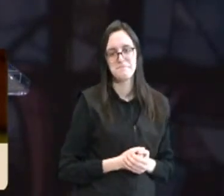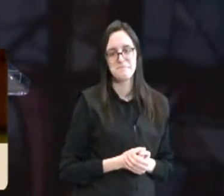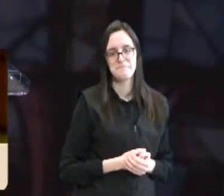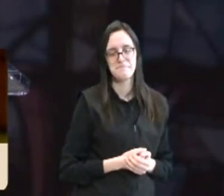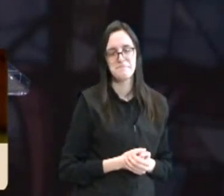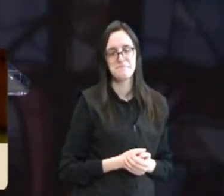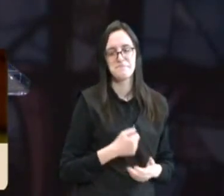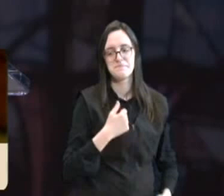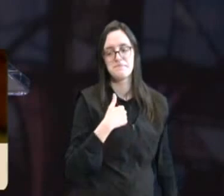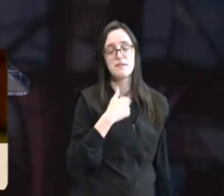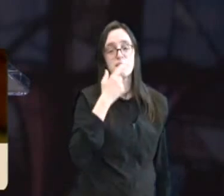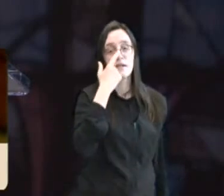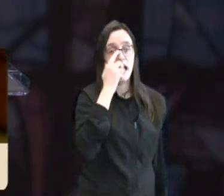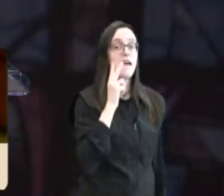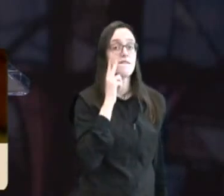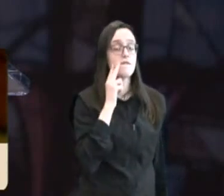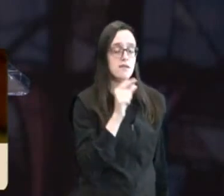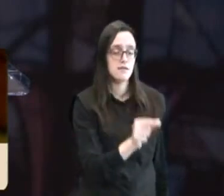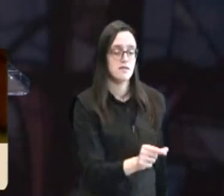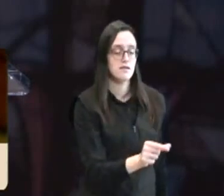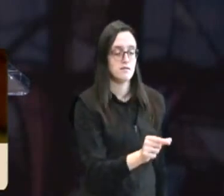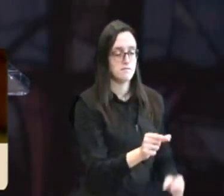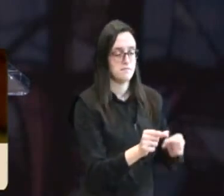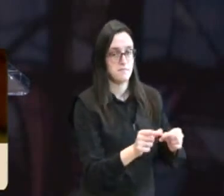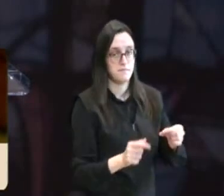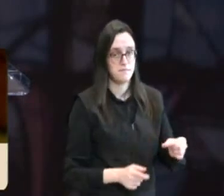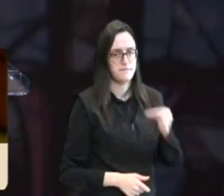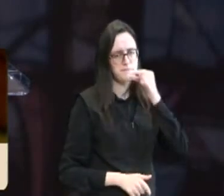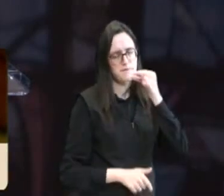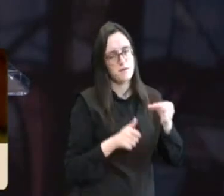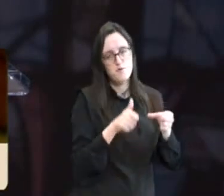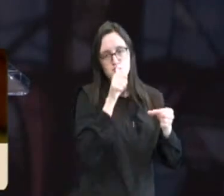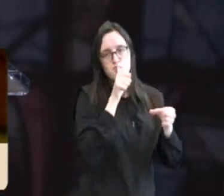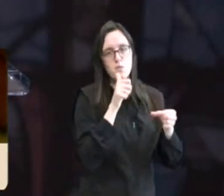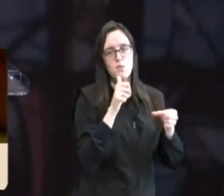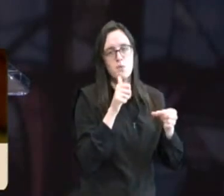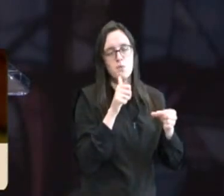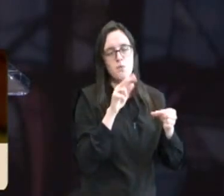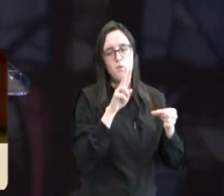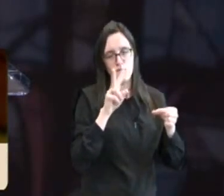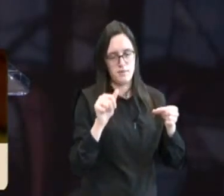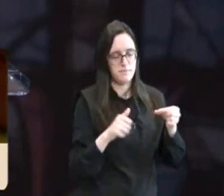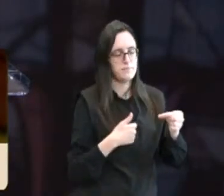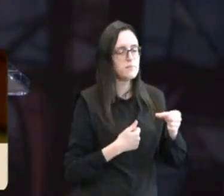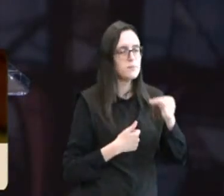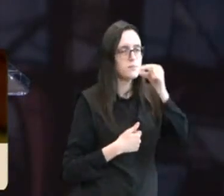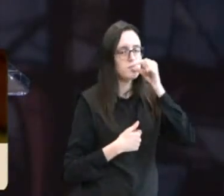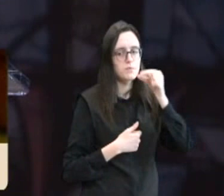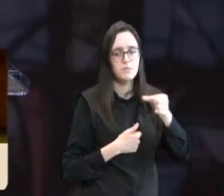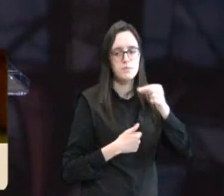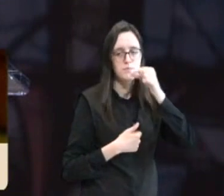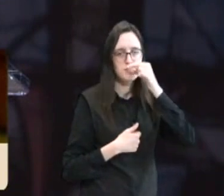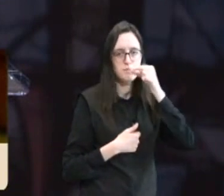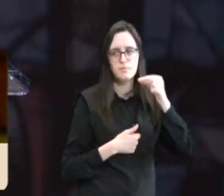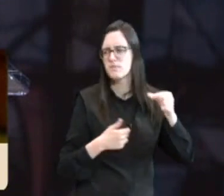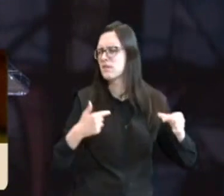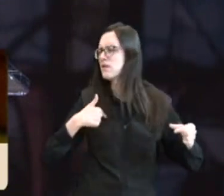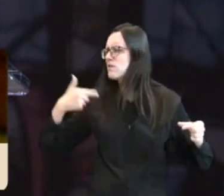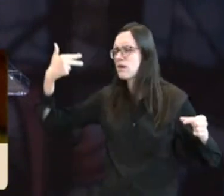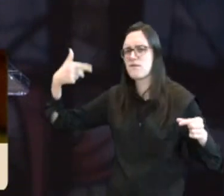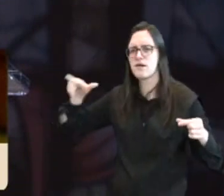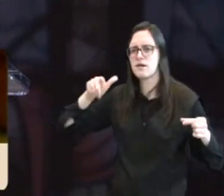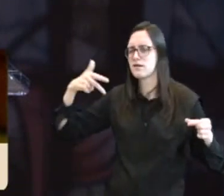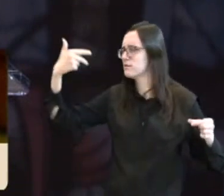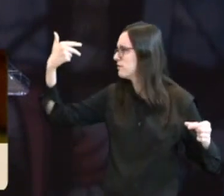Quando eu tomo gole de vinho, ou de suco de uva, né? Agora eu tive que gravar ali uma filmagem